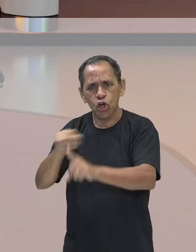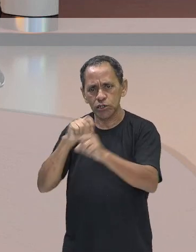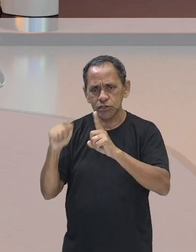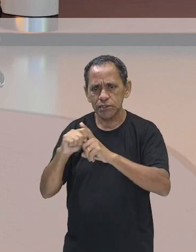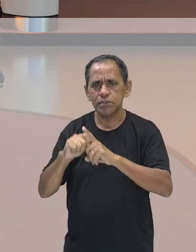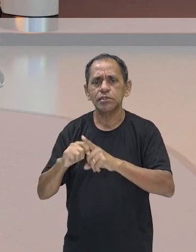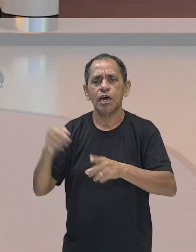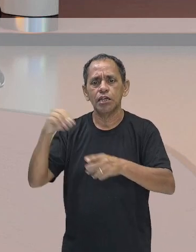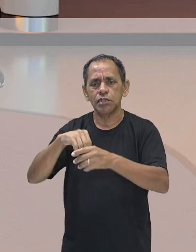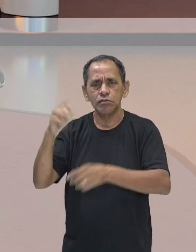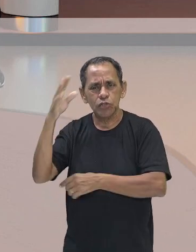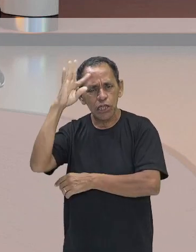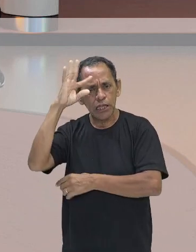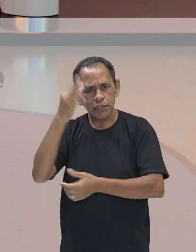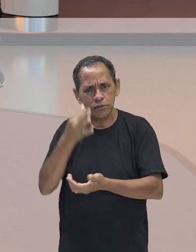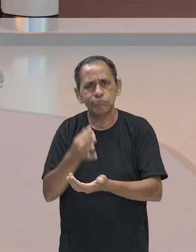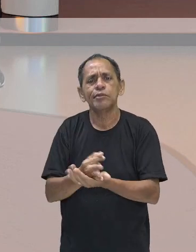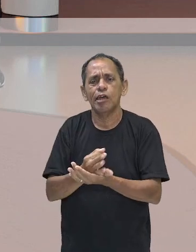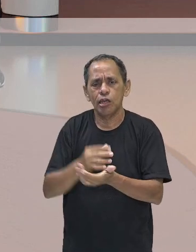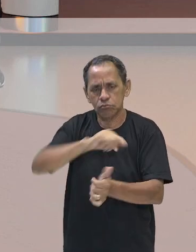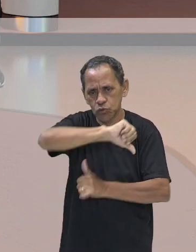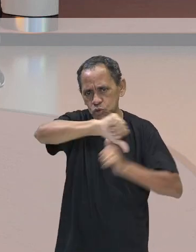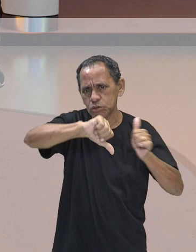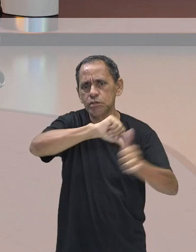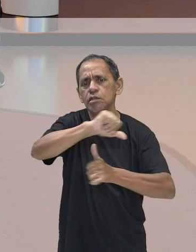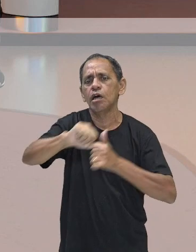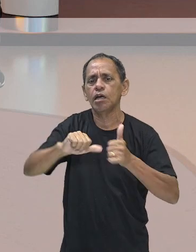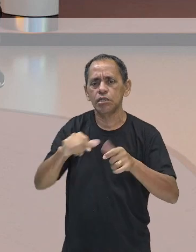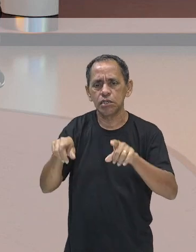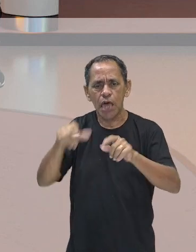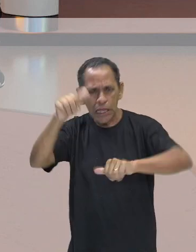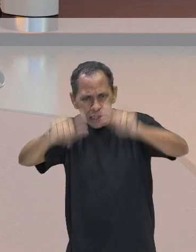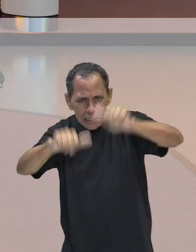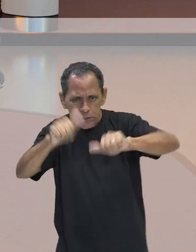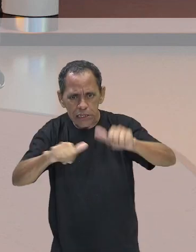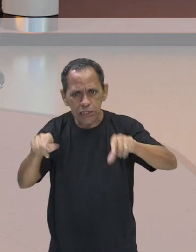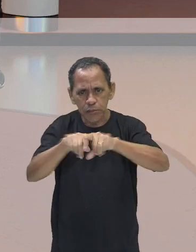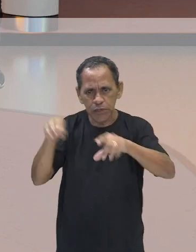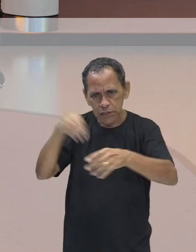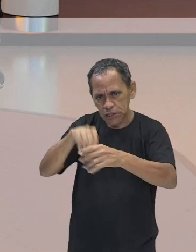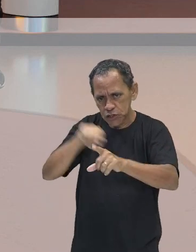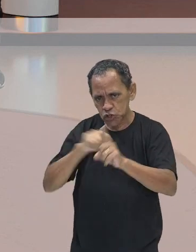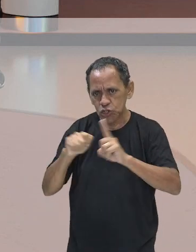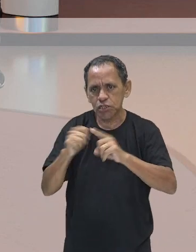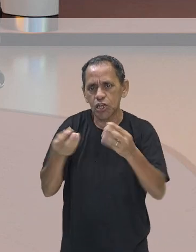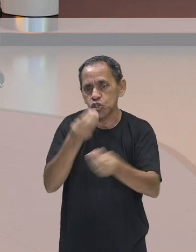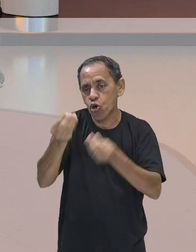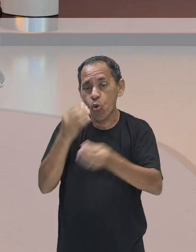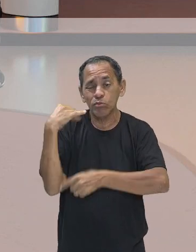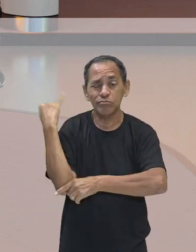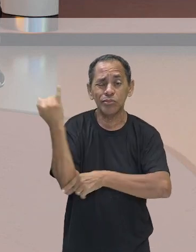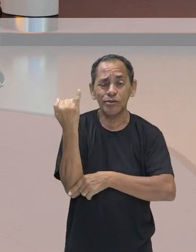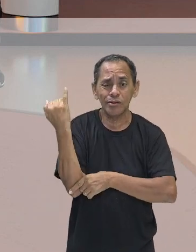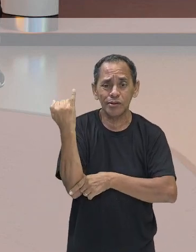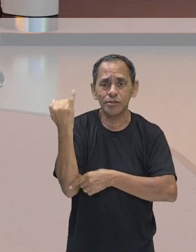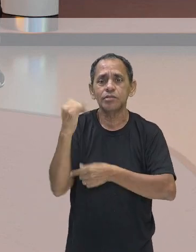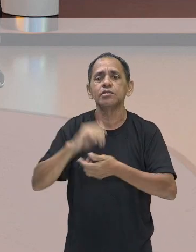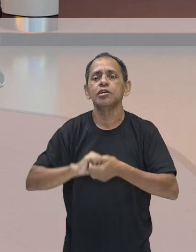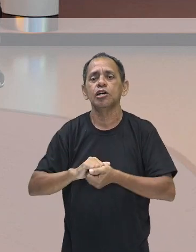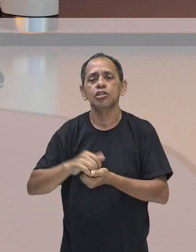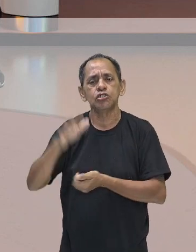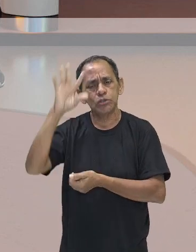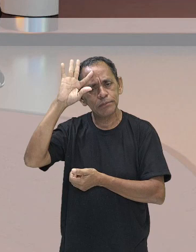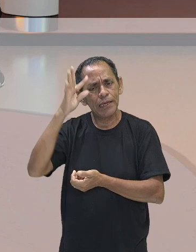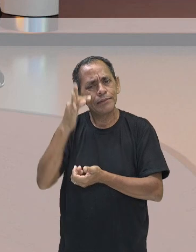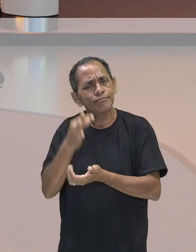essas mudanças e permanências, analisá-las na nossa sociedade é essencial e importantíssimo para a gente compreender